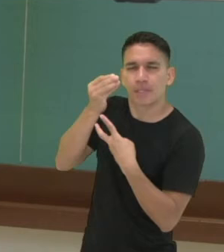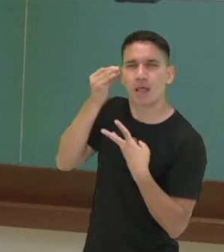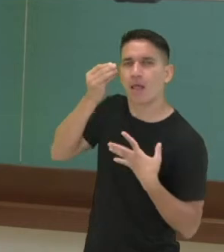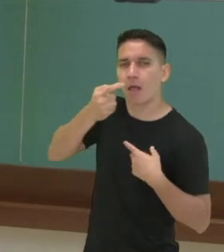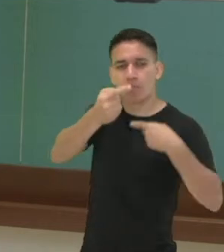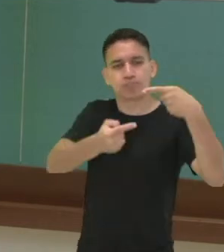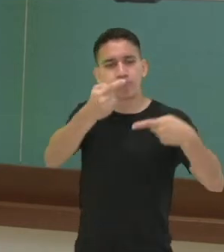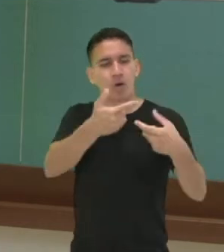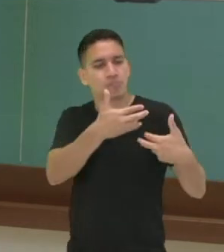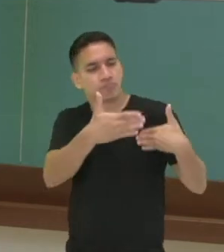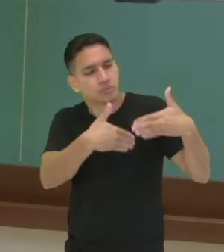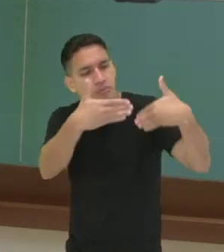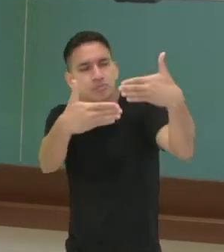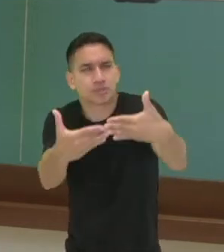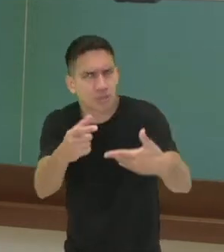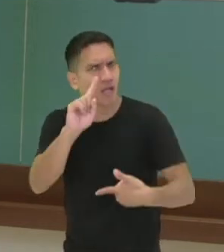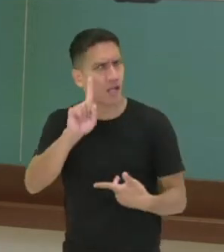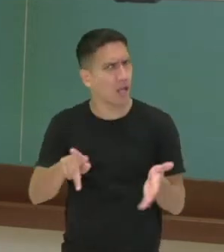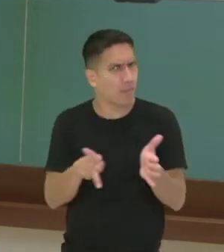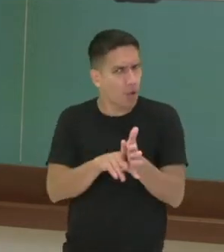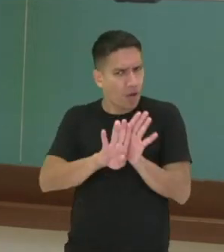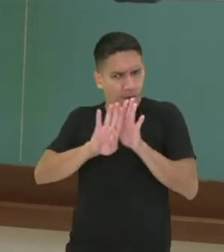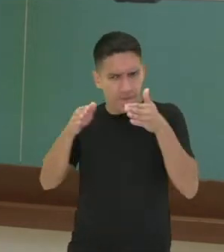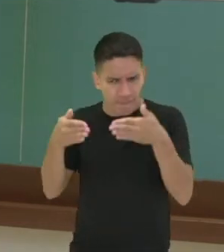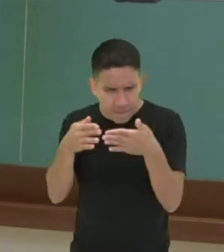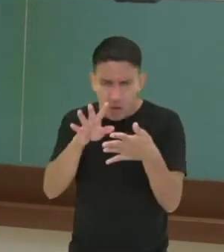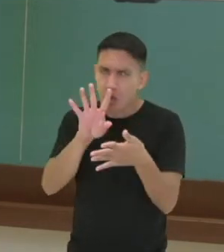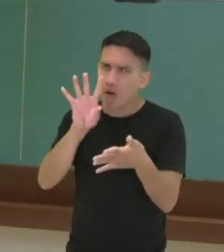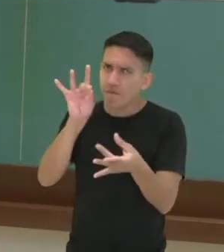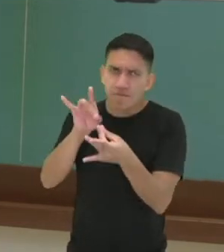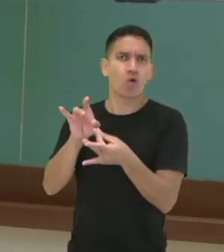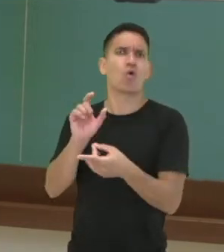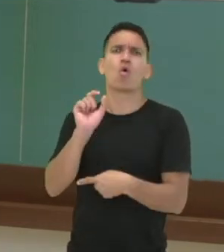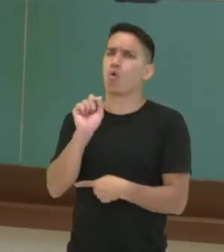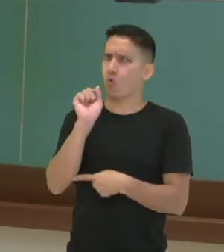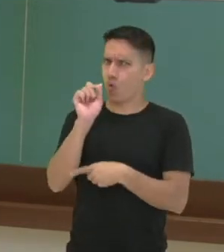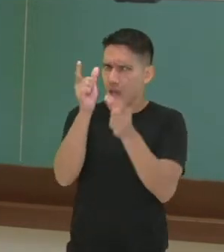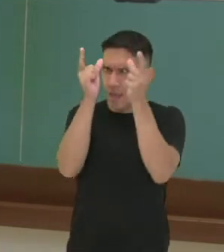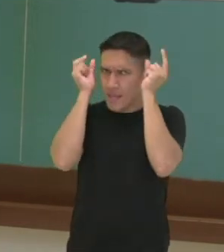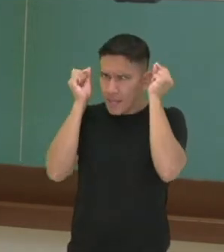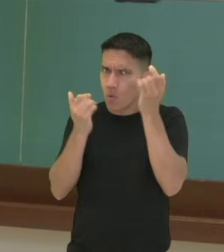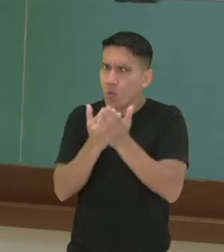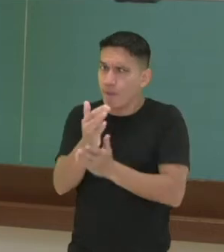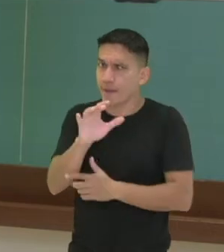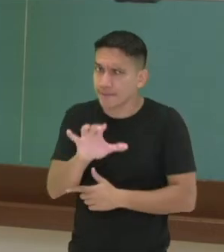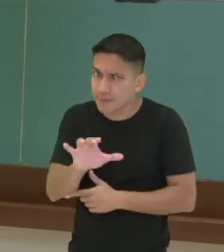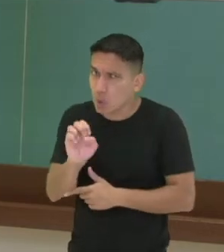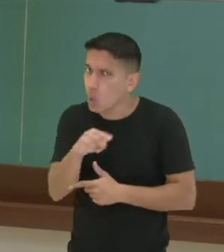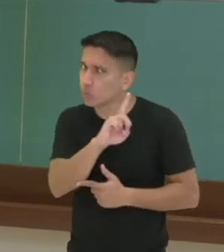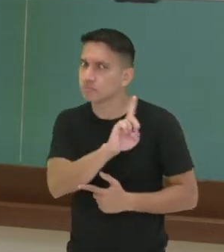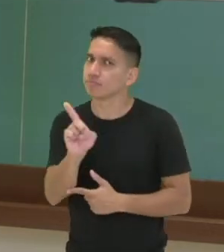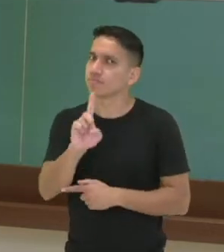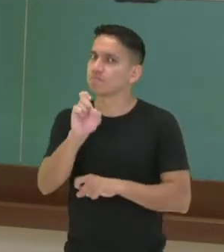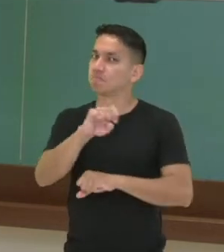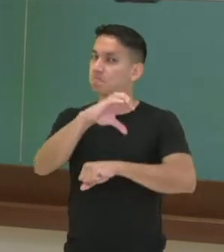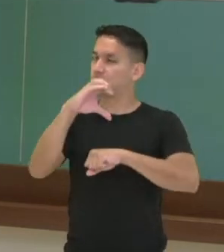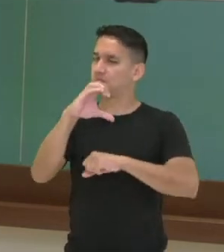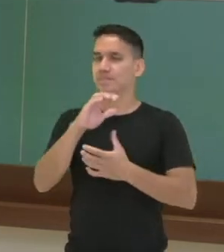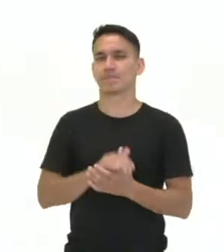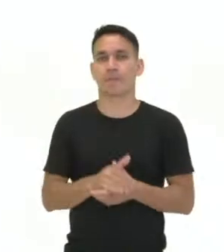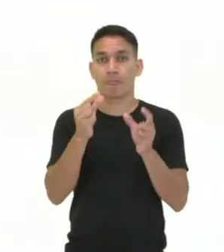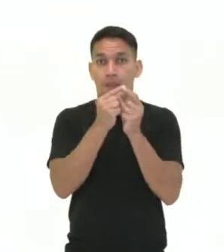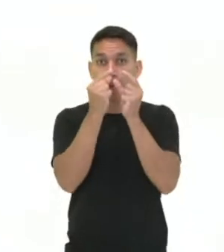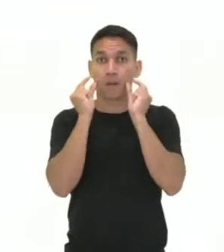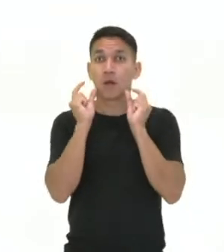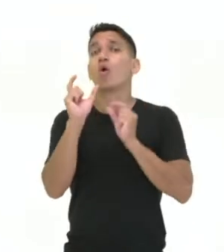coisa política, é restrita aos gregos? Começa com os gregos ou não? A questão que Wolff nos